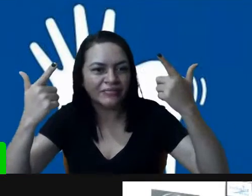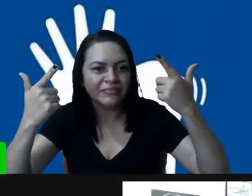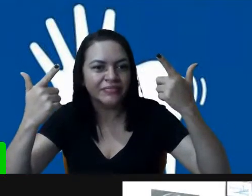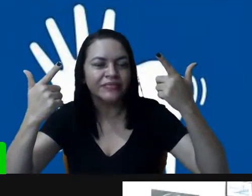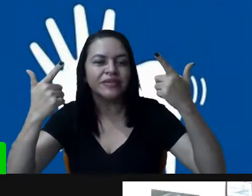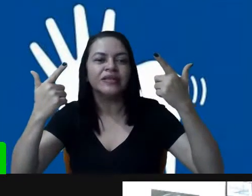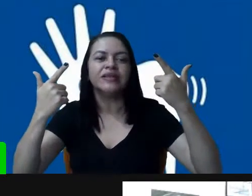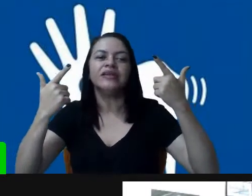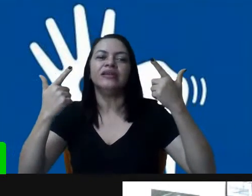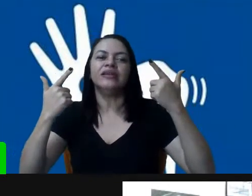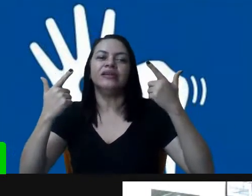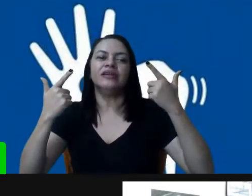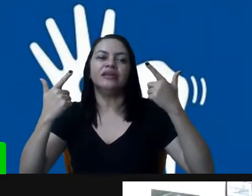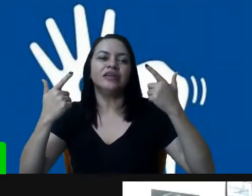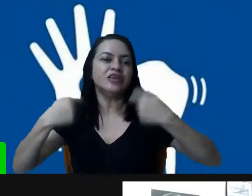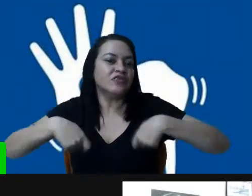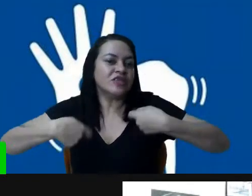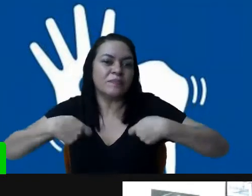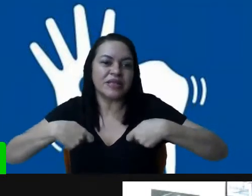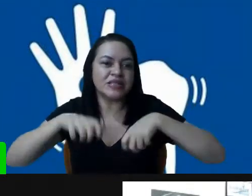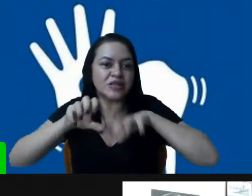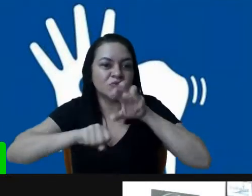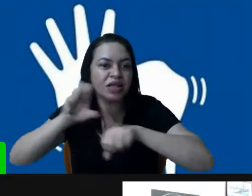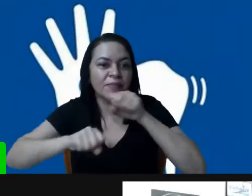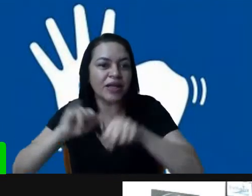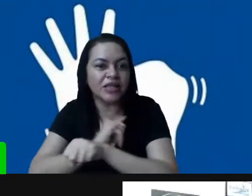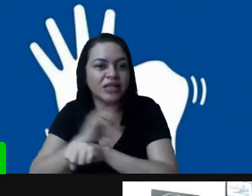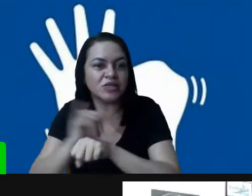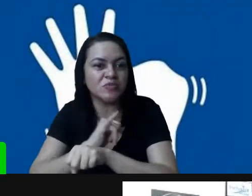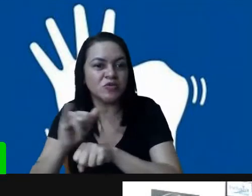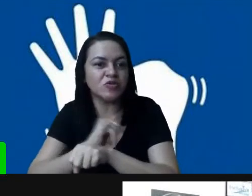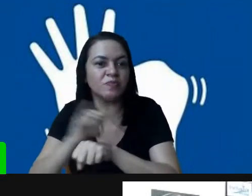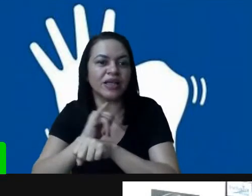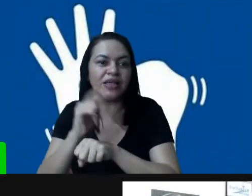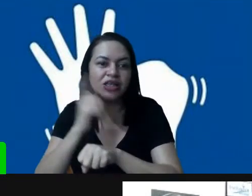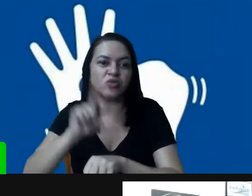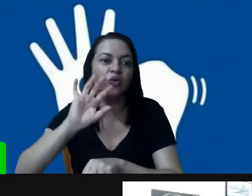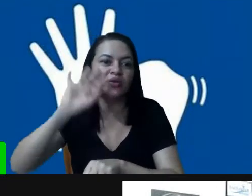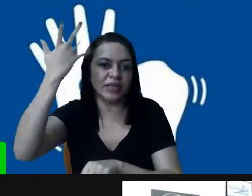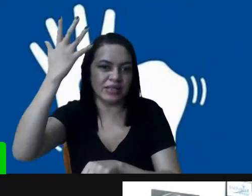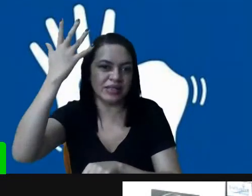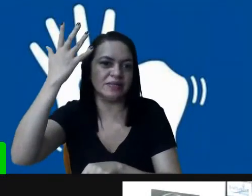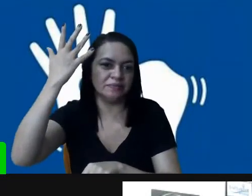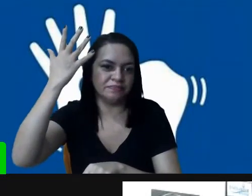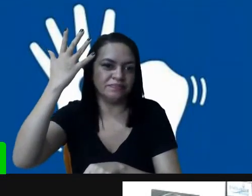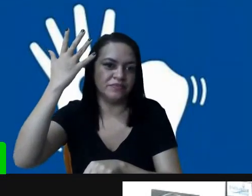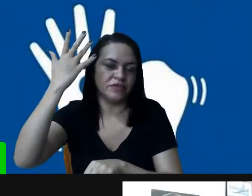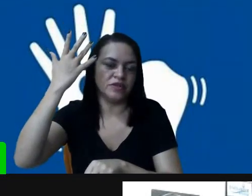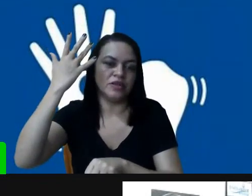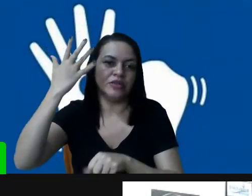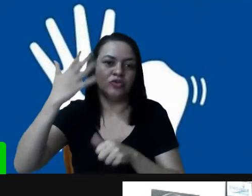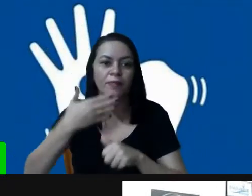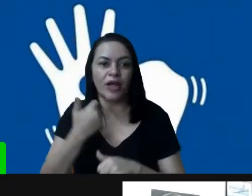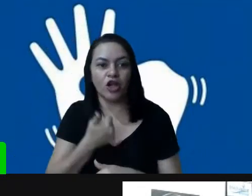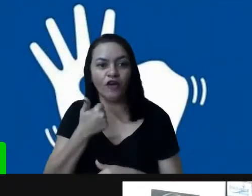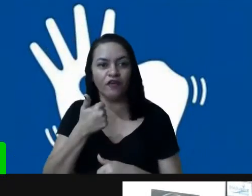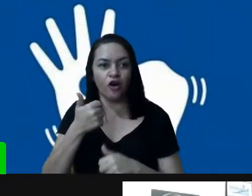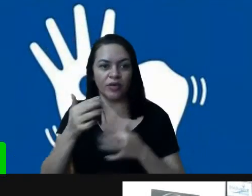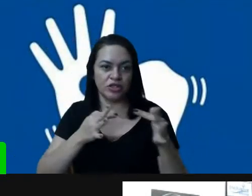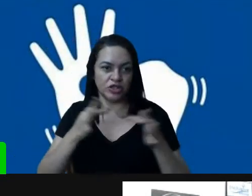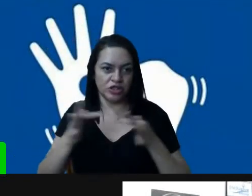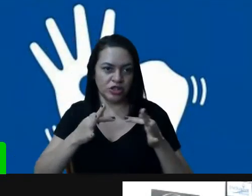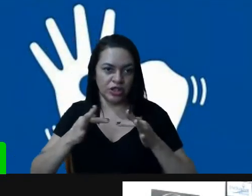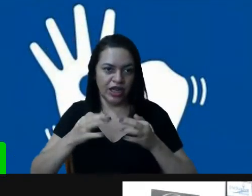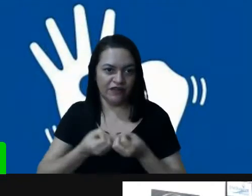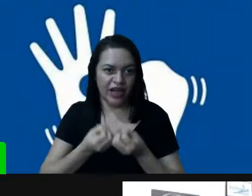clara, e que você precisa buscar mecanismos para que isso aconteça. Então, a melhor forma